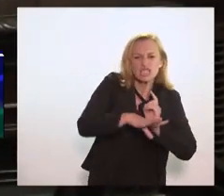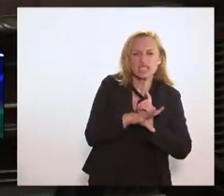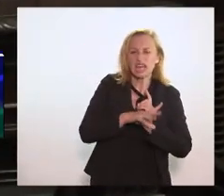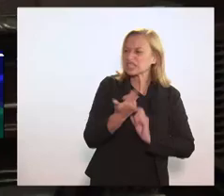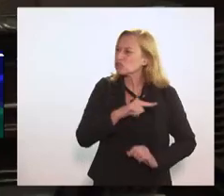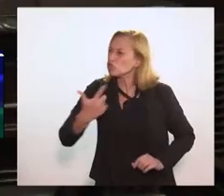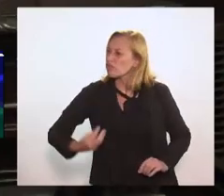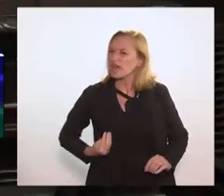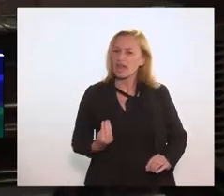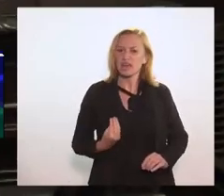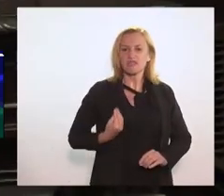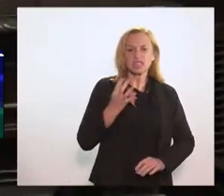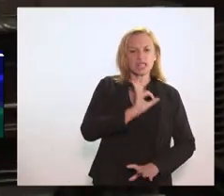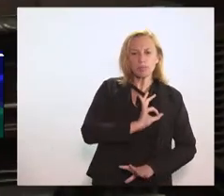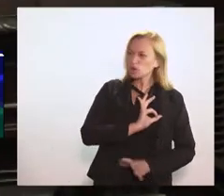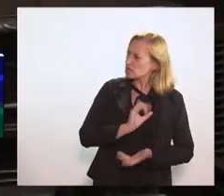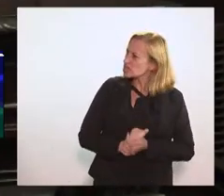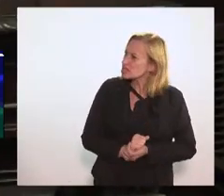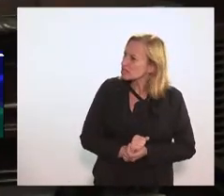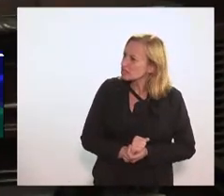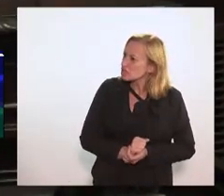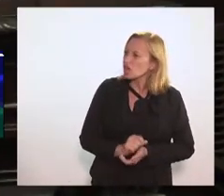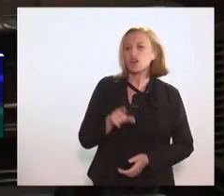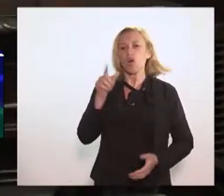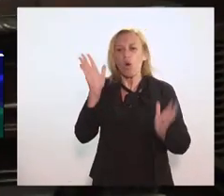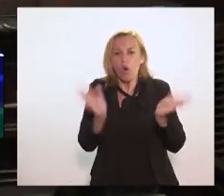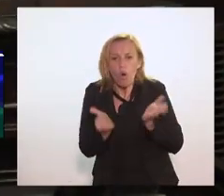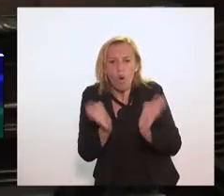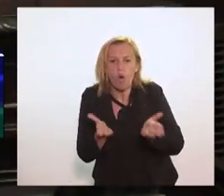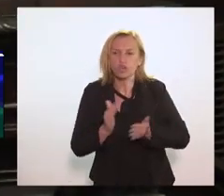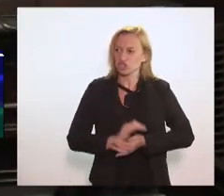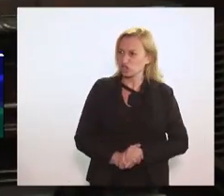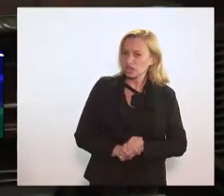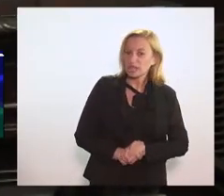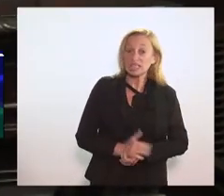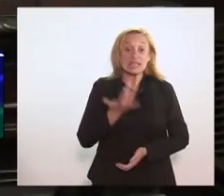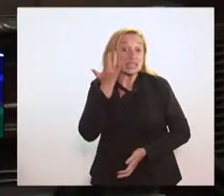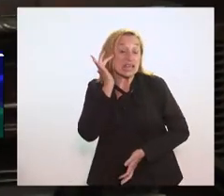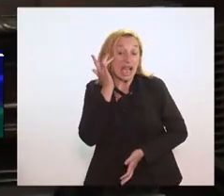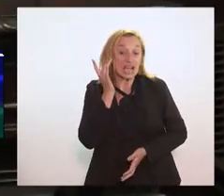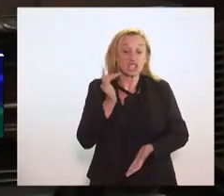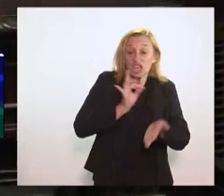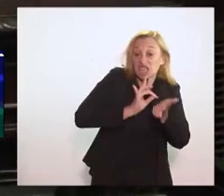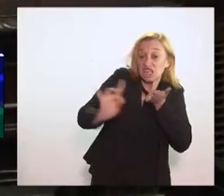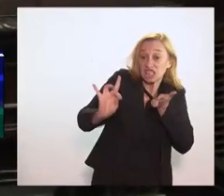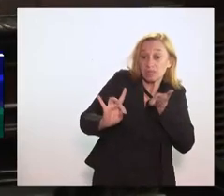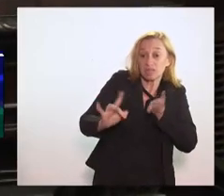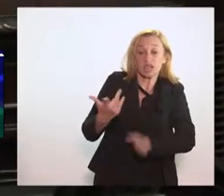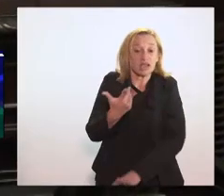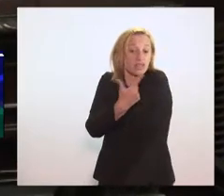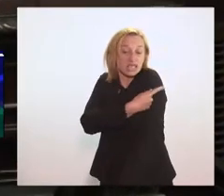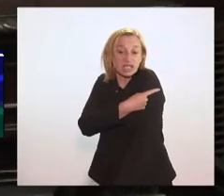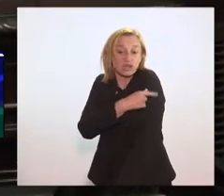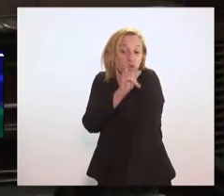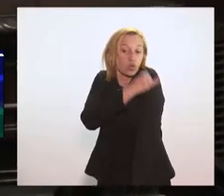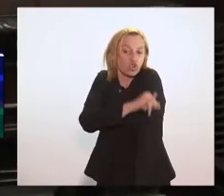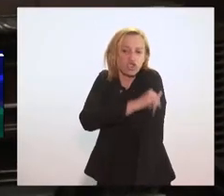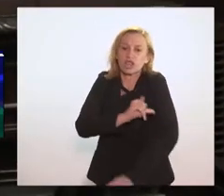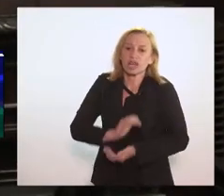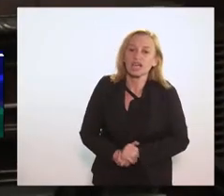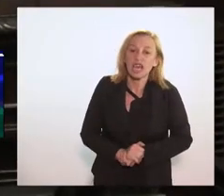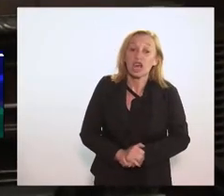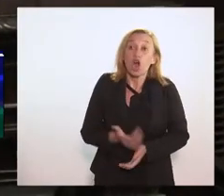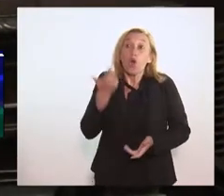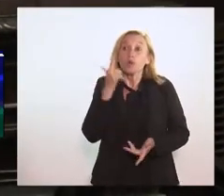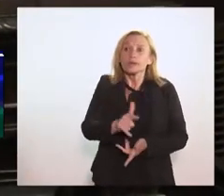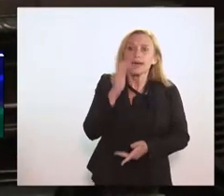presença policial? Vossas excelências que hoje se configuram como os inimigos da vacinação no Rio de Janeiro,